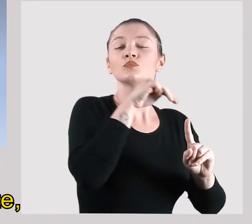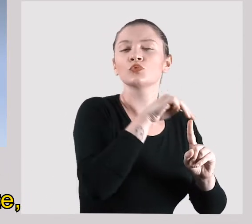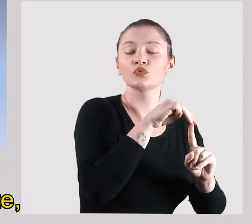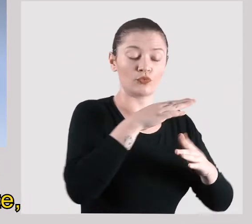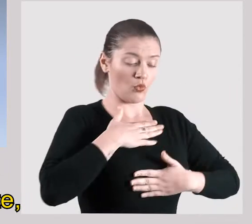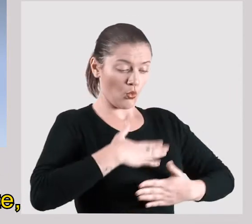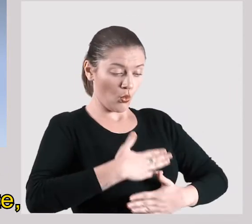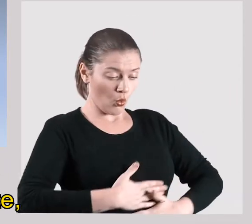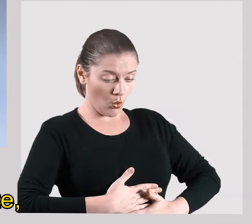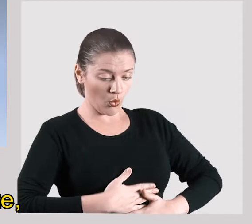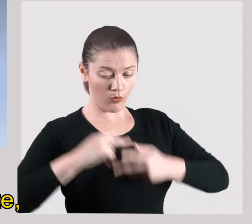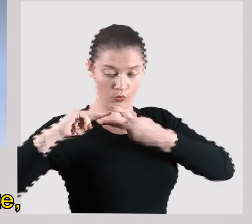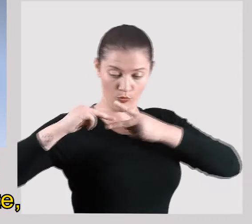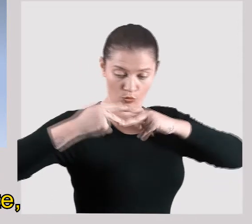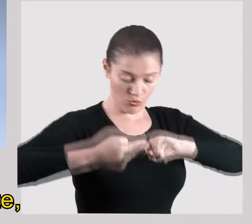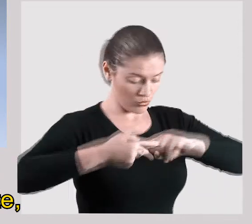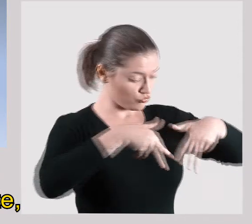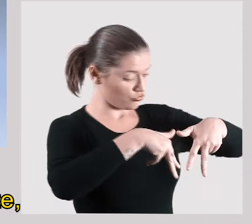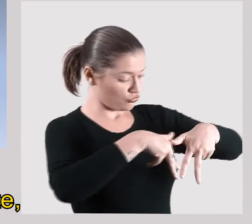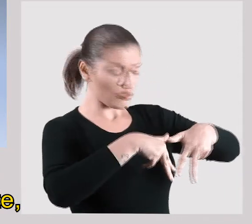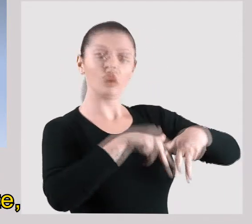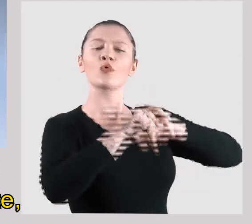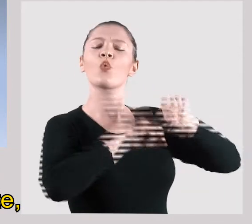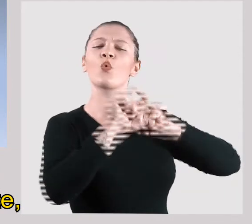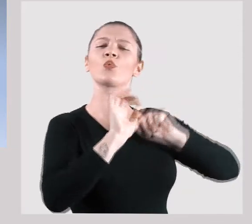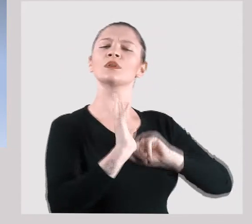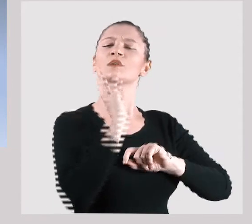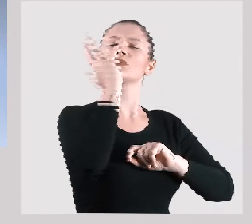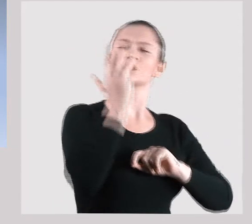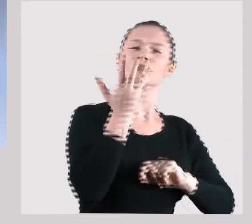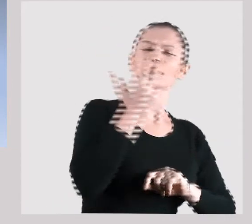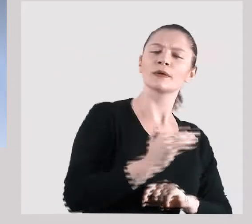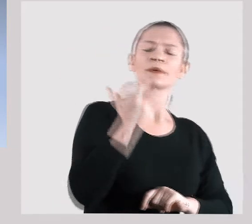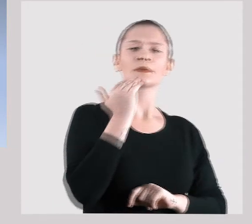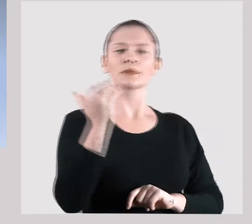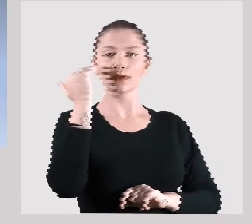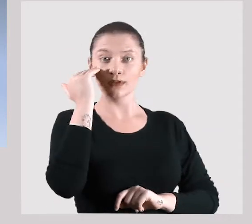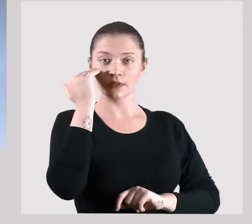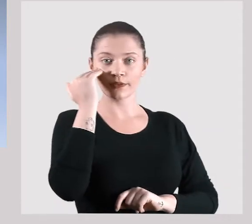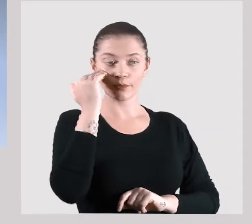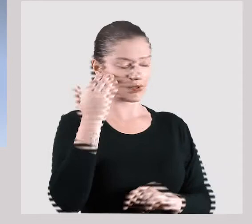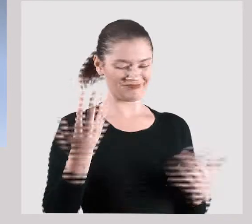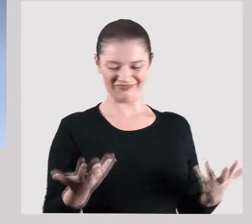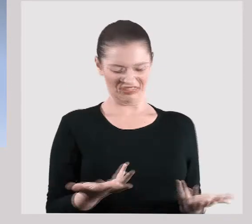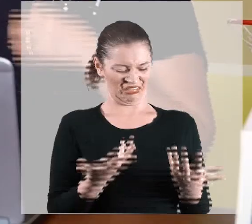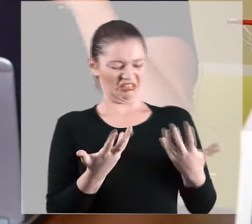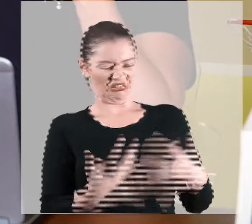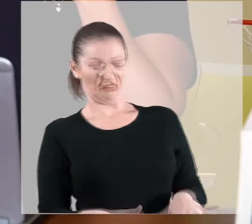que está vendo com essa criança ou com esse adolescente para ele não aceitar o corpo que ele